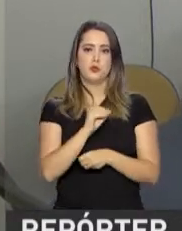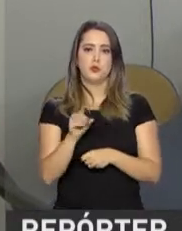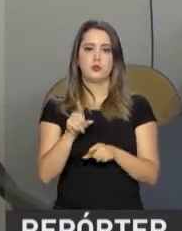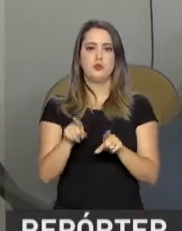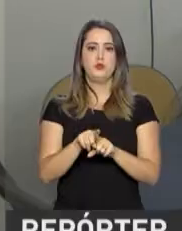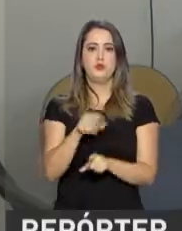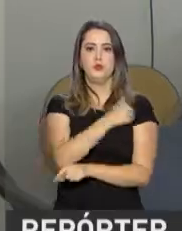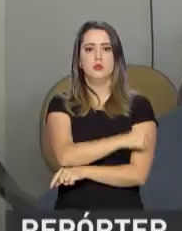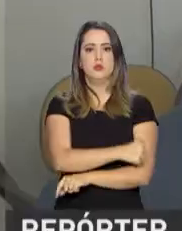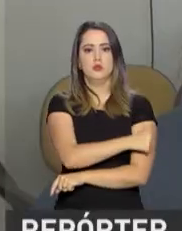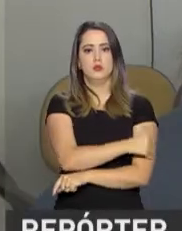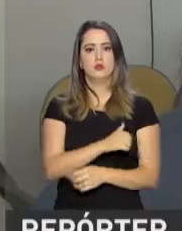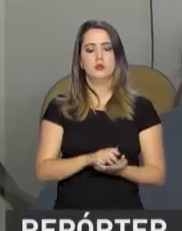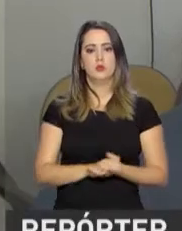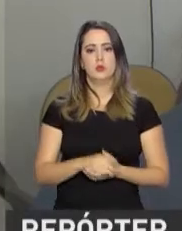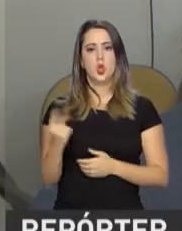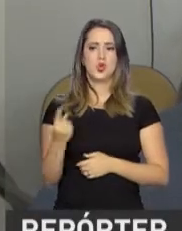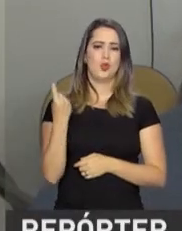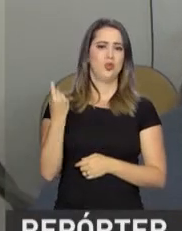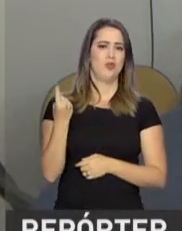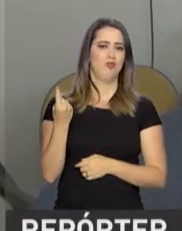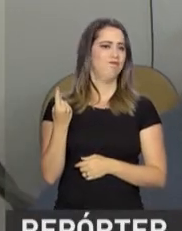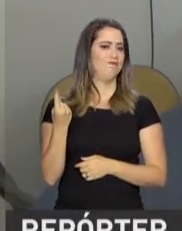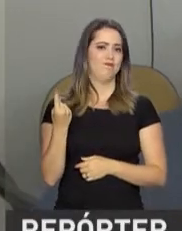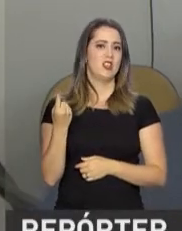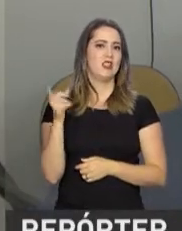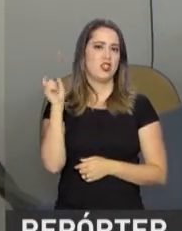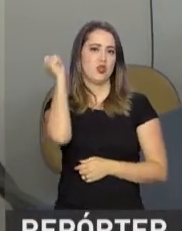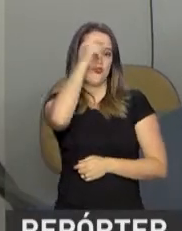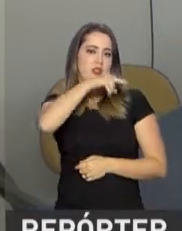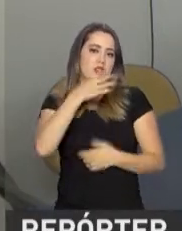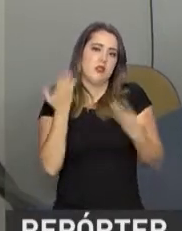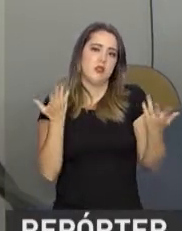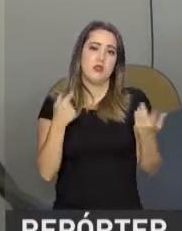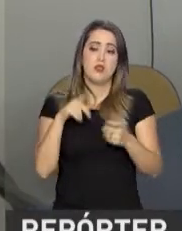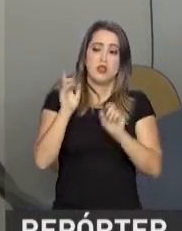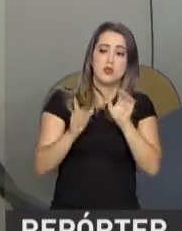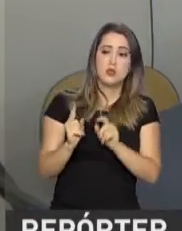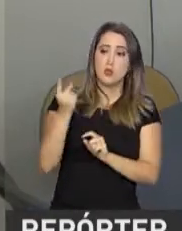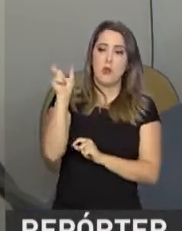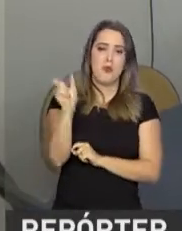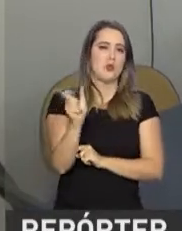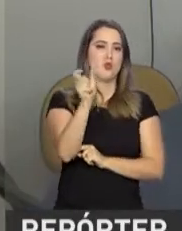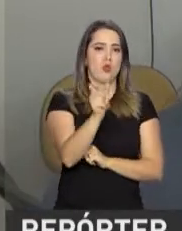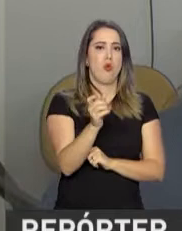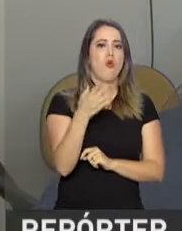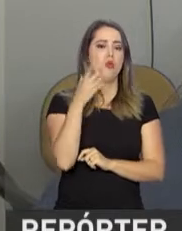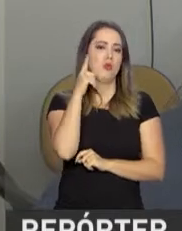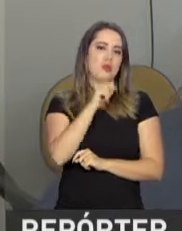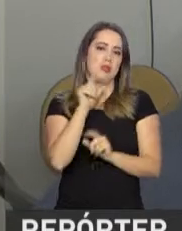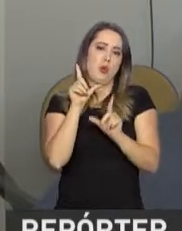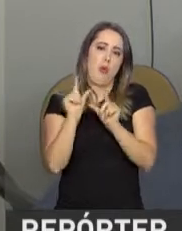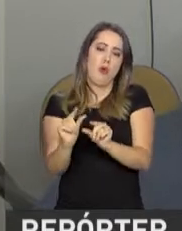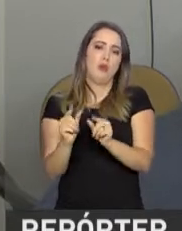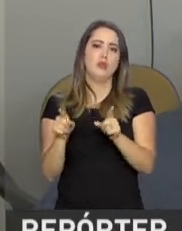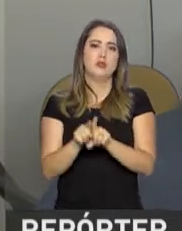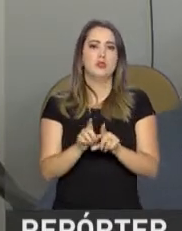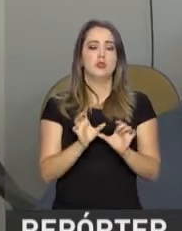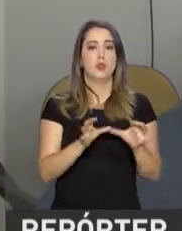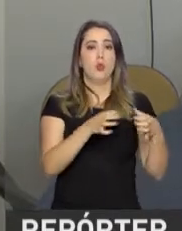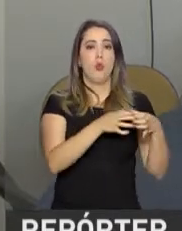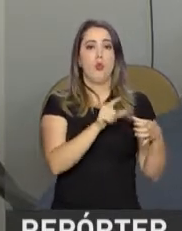enfermeiro também sozinho é muito difícil algumas pessoas conseguem mas é a grande minoria grande